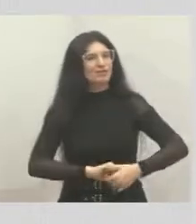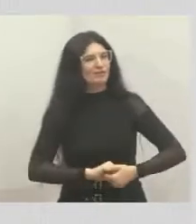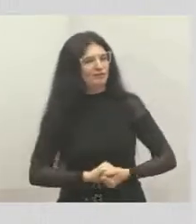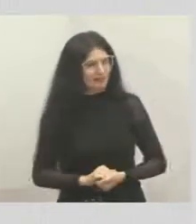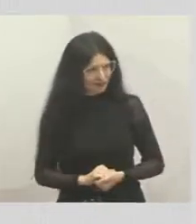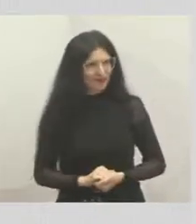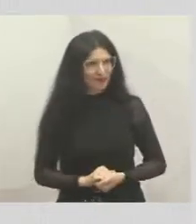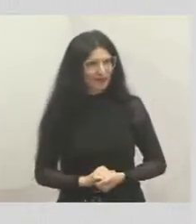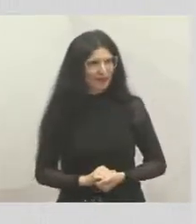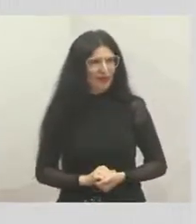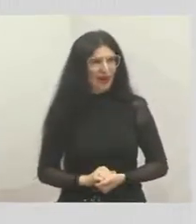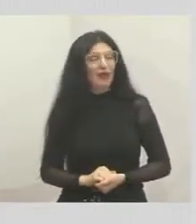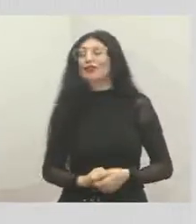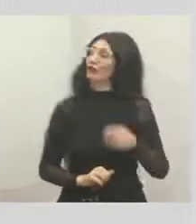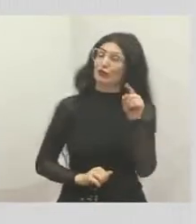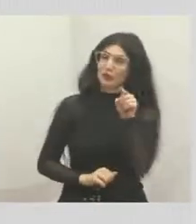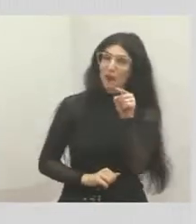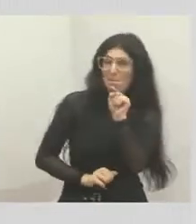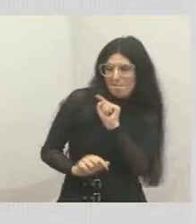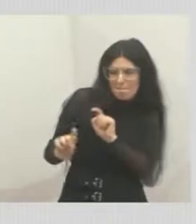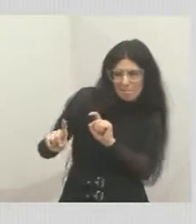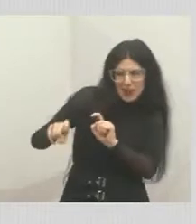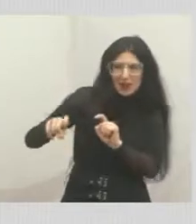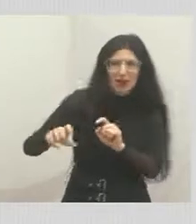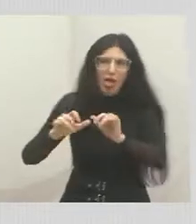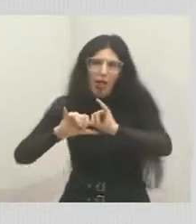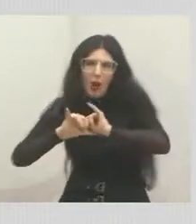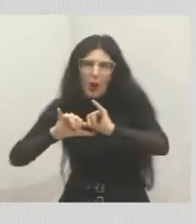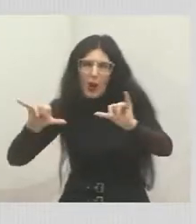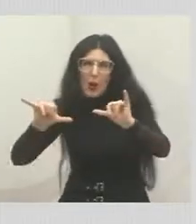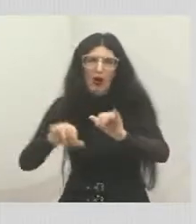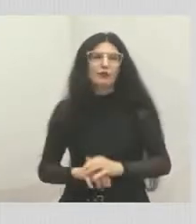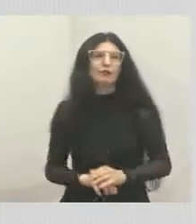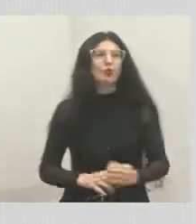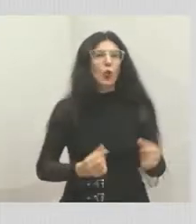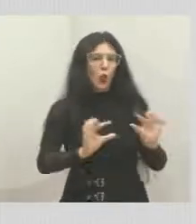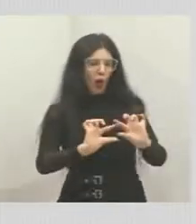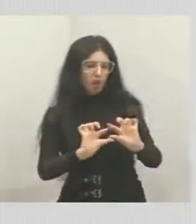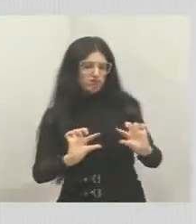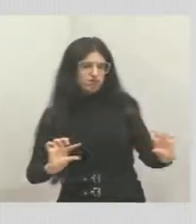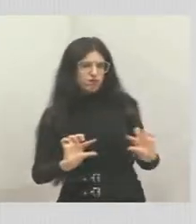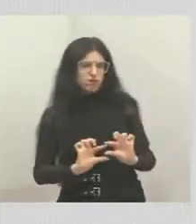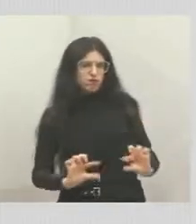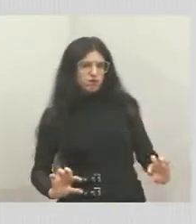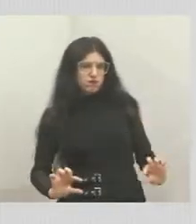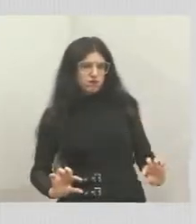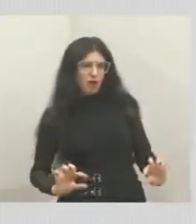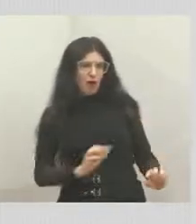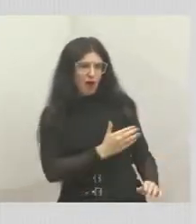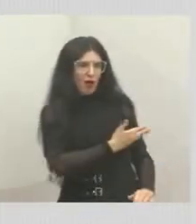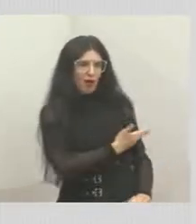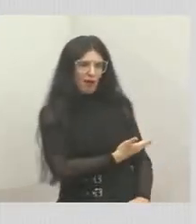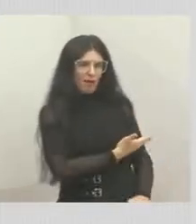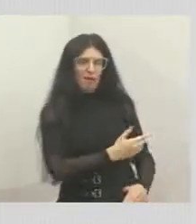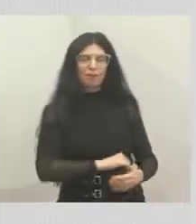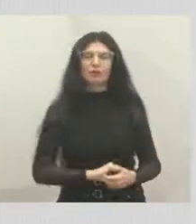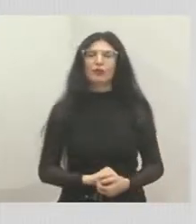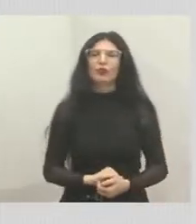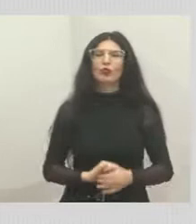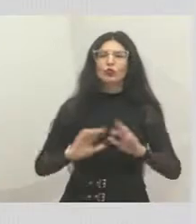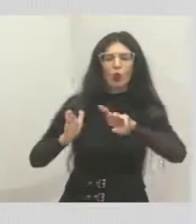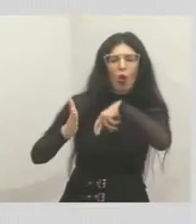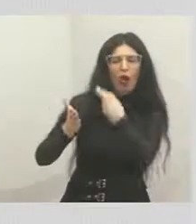Uma vez que você clicou em Publicações, você vai ter acesso a essas duas últimas linhas aqui, que vão trazer os